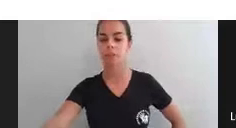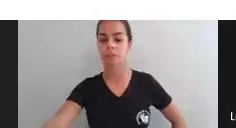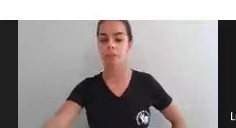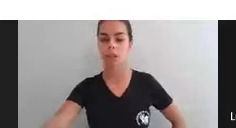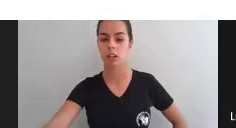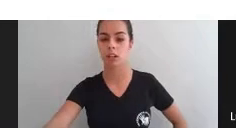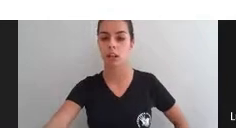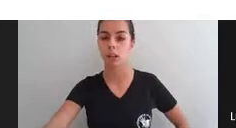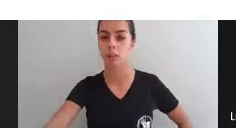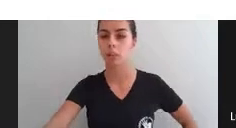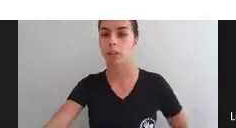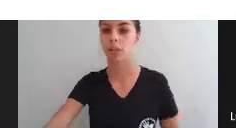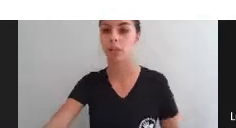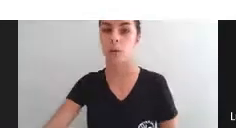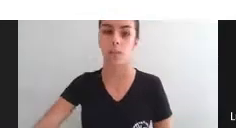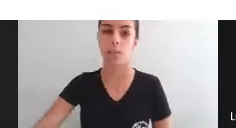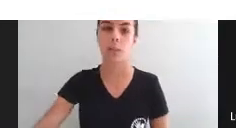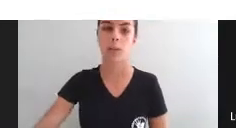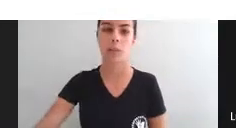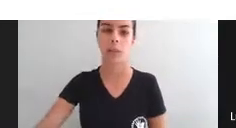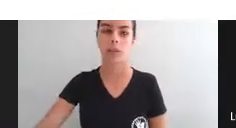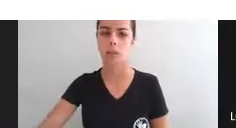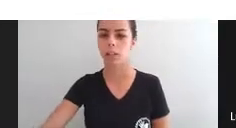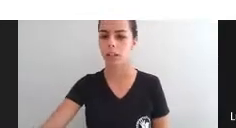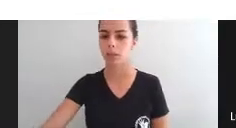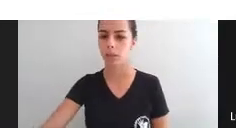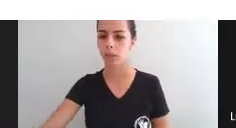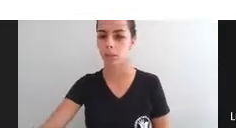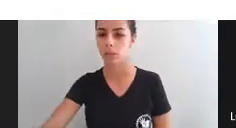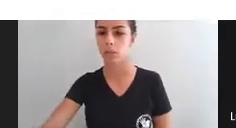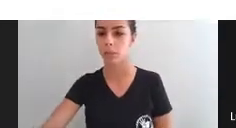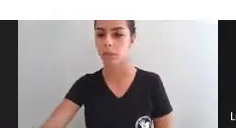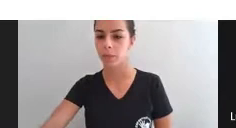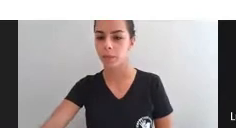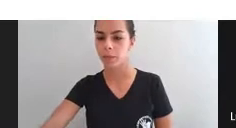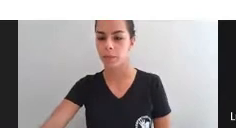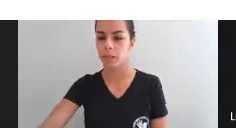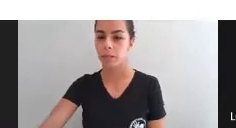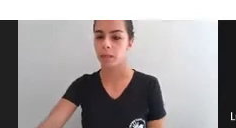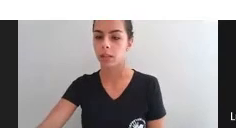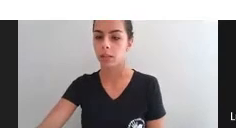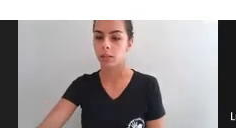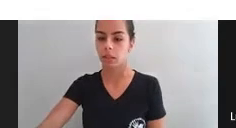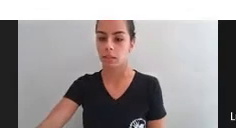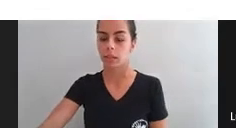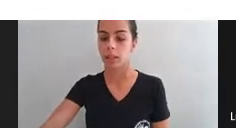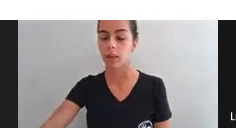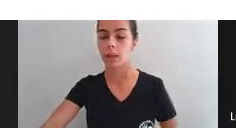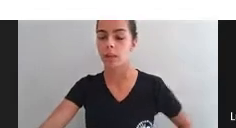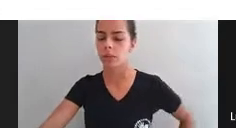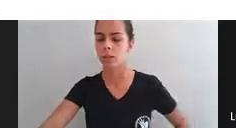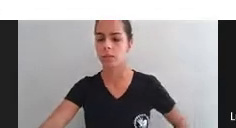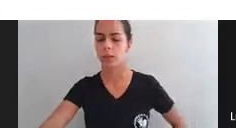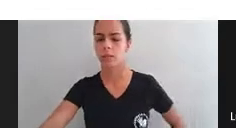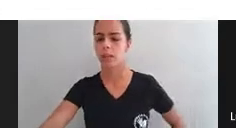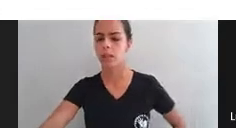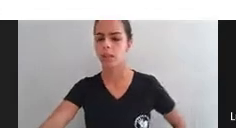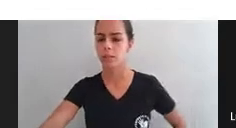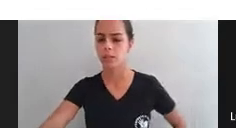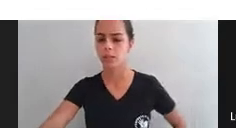tá, ok. É porque já tinha começado há um tempinho, acho que 13 minutos. Então, tá. Suas aulas